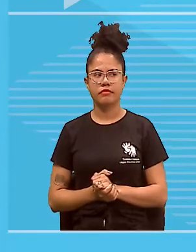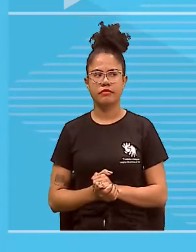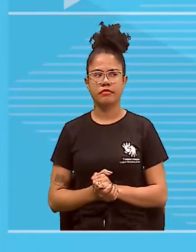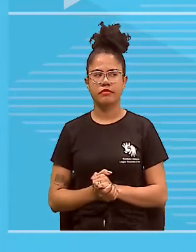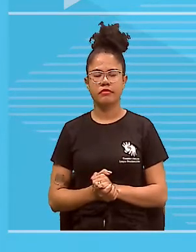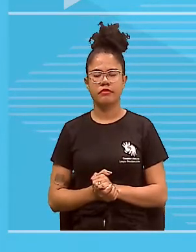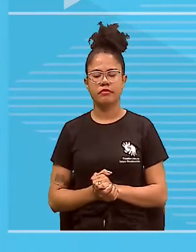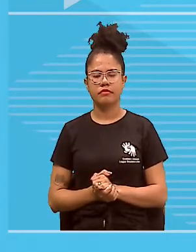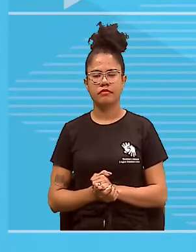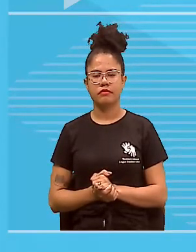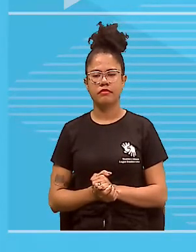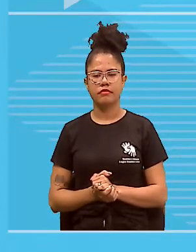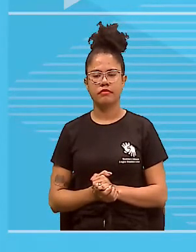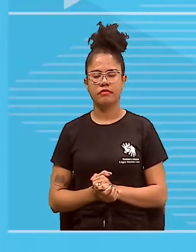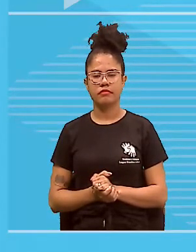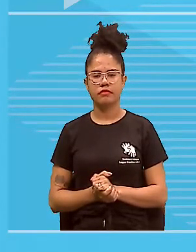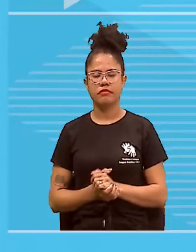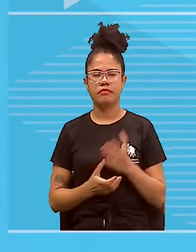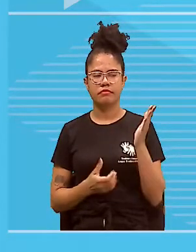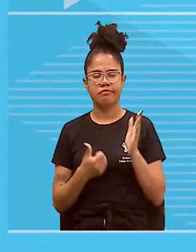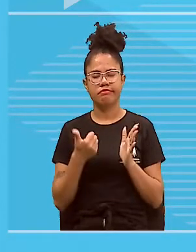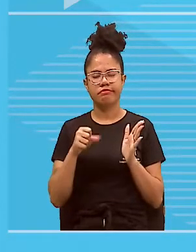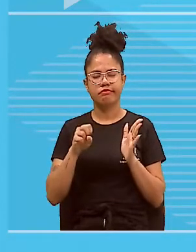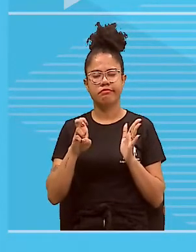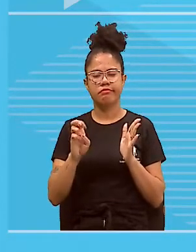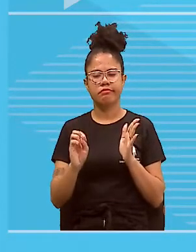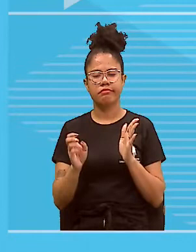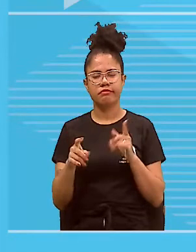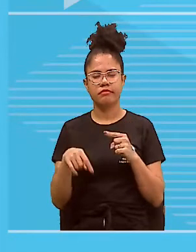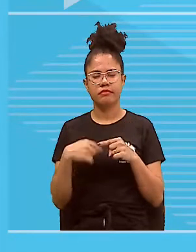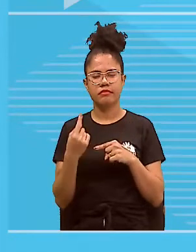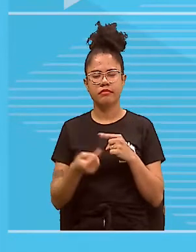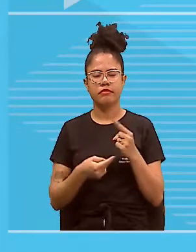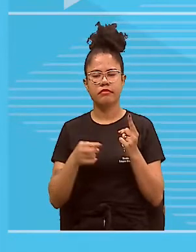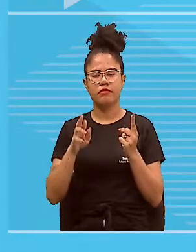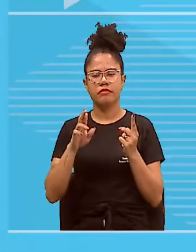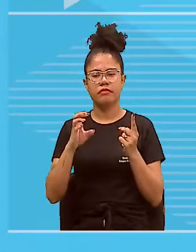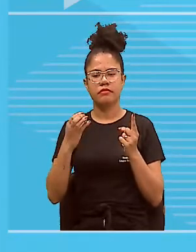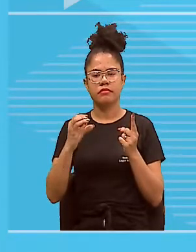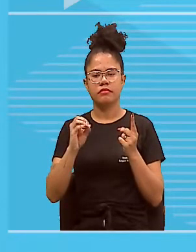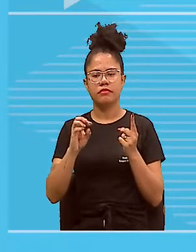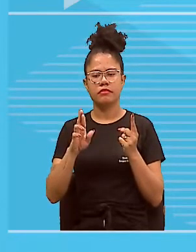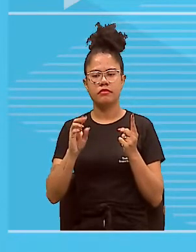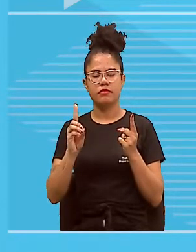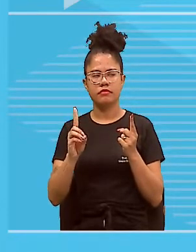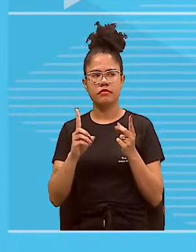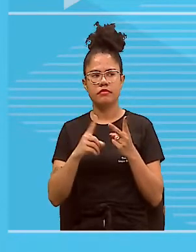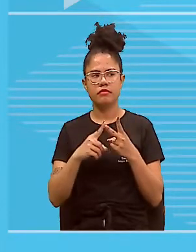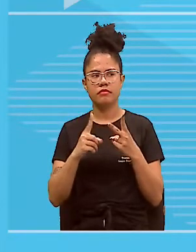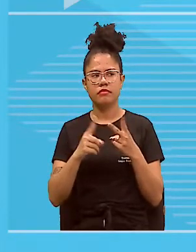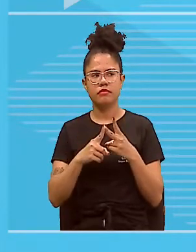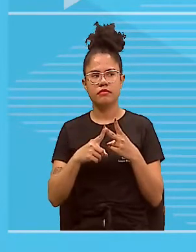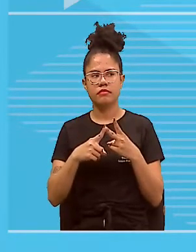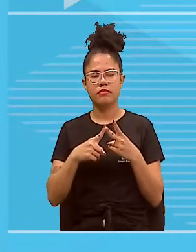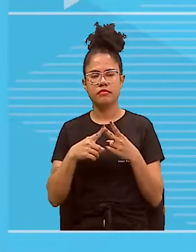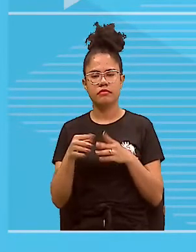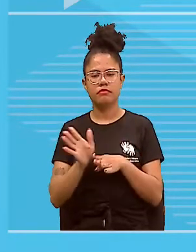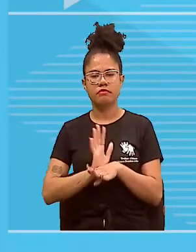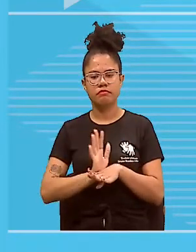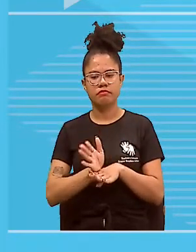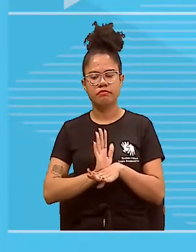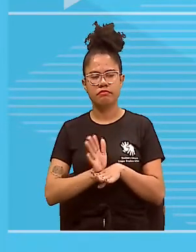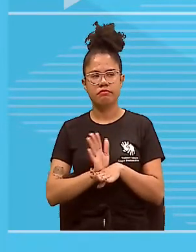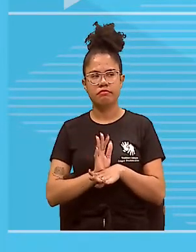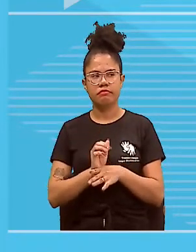a ser inaugurada em 1950 daqui a pouco a TV Record propaganda ao cinema brasileiro